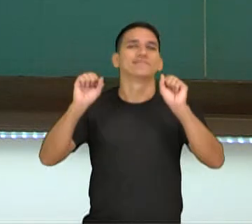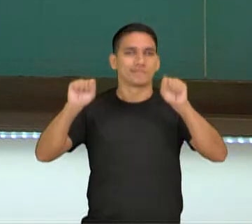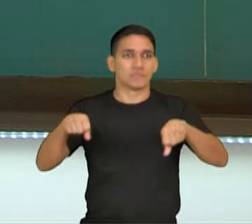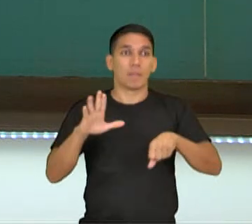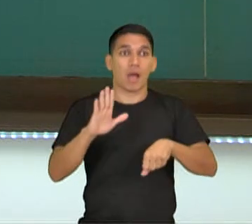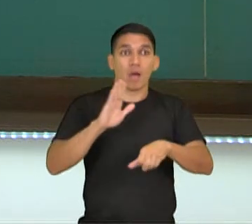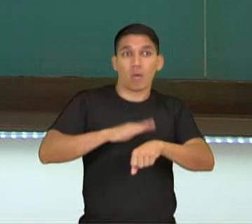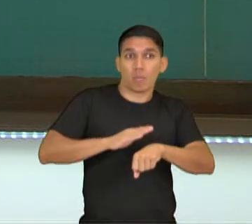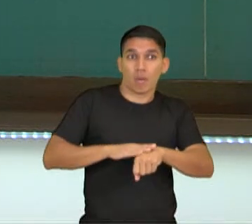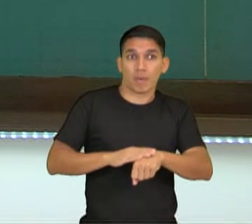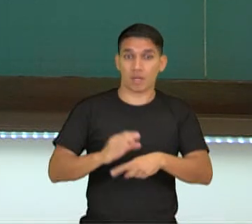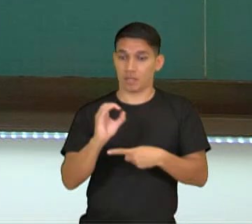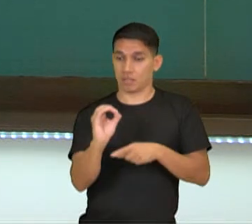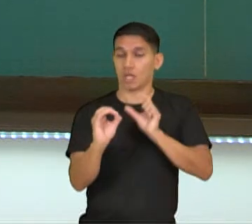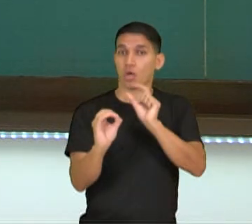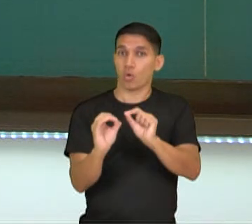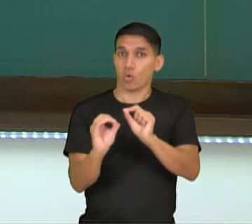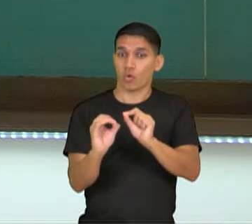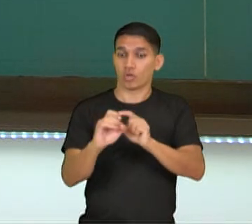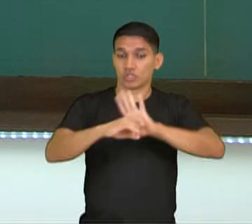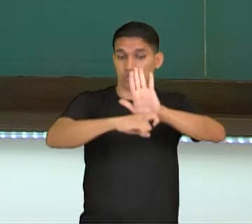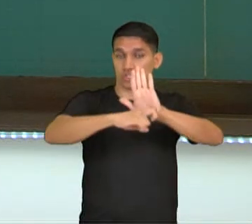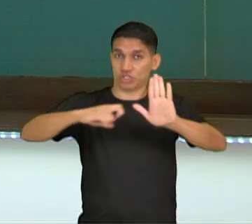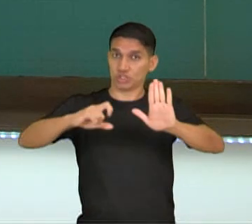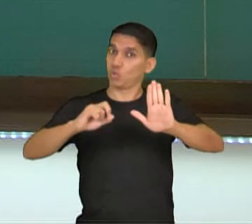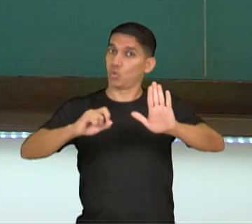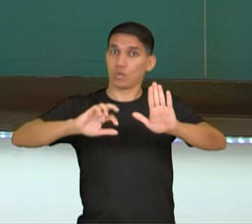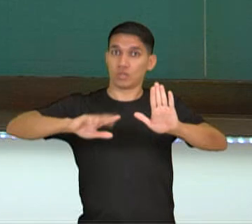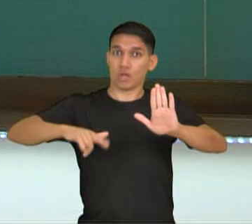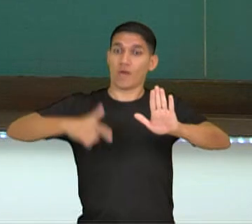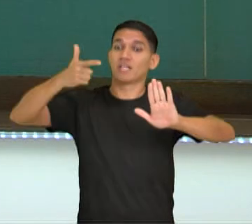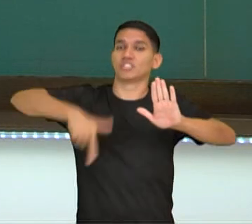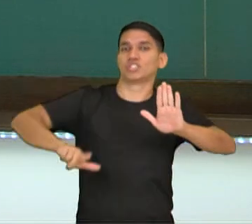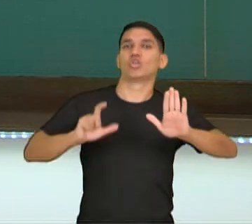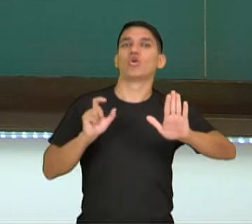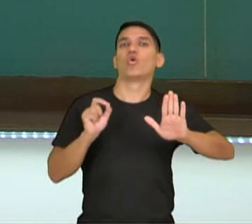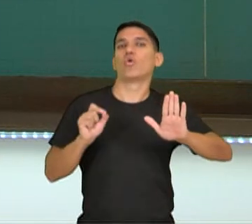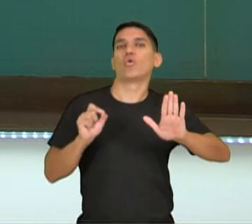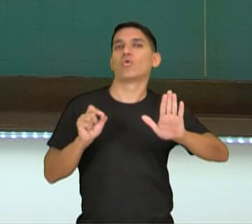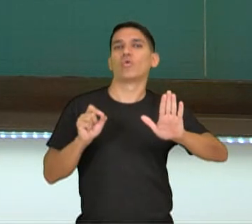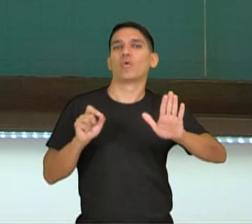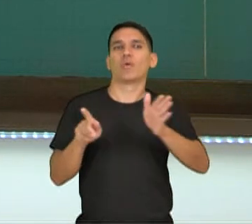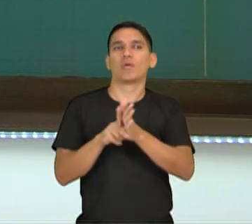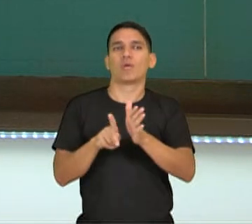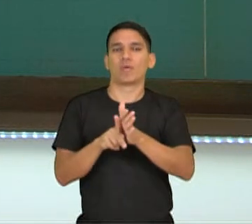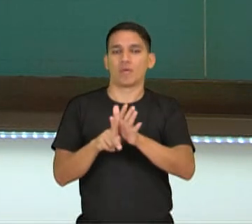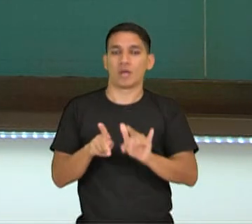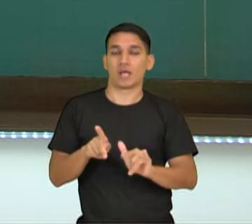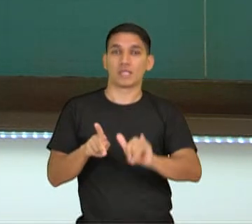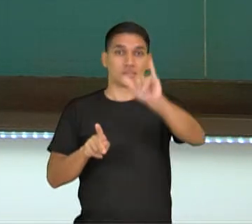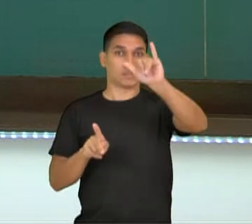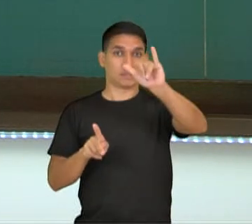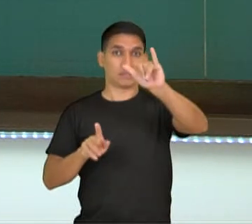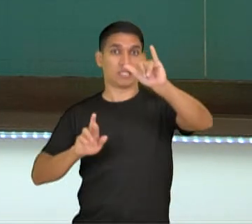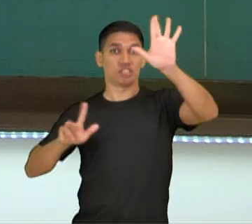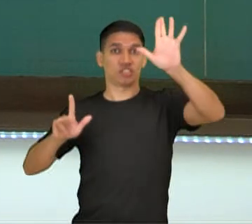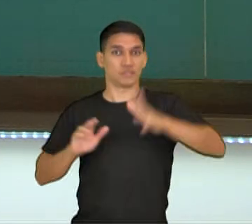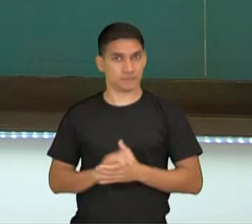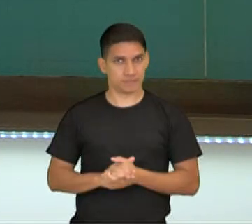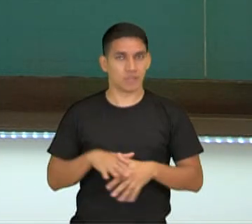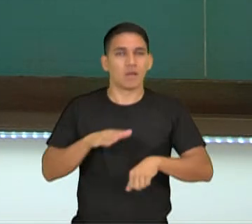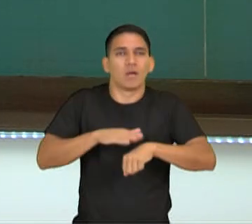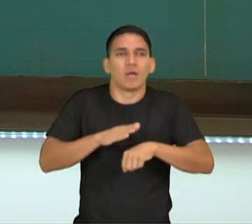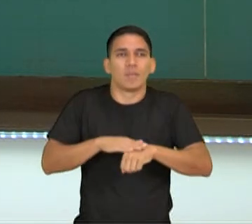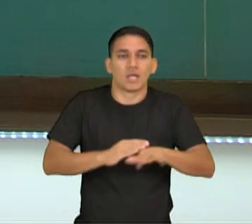quando você está com o 0 no x, ele não repete a curva anterior. Quando você sai do